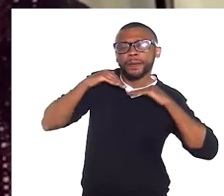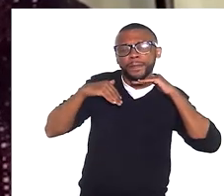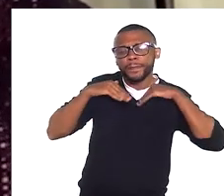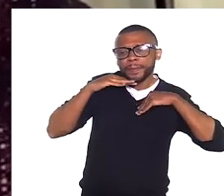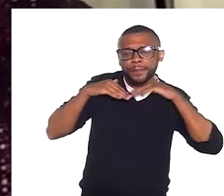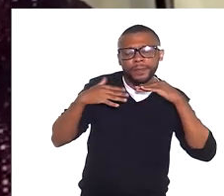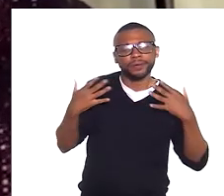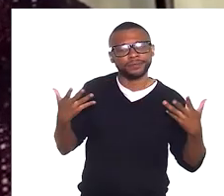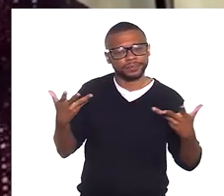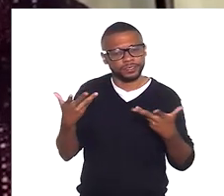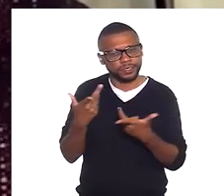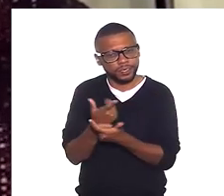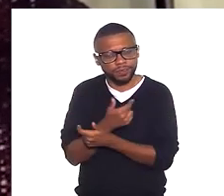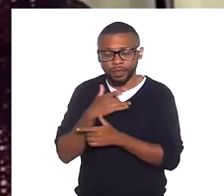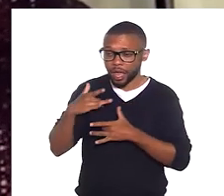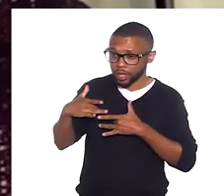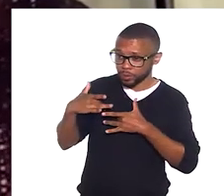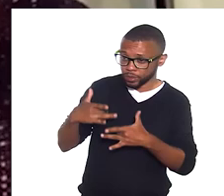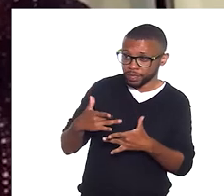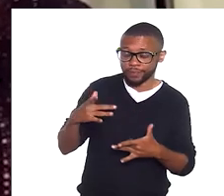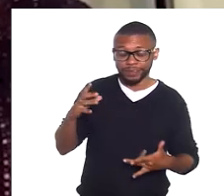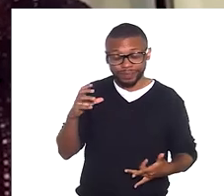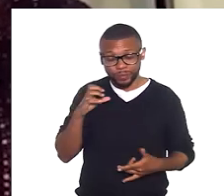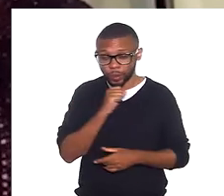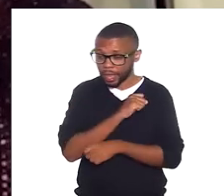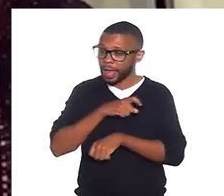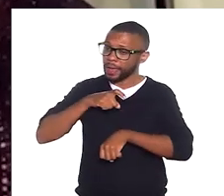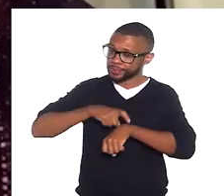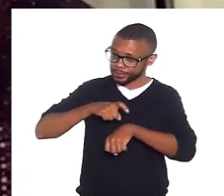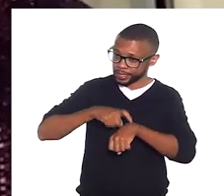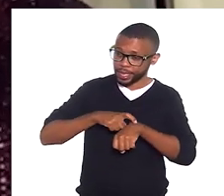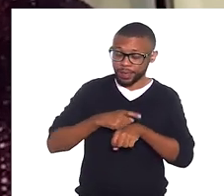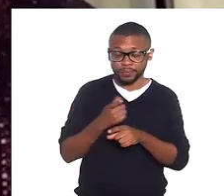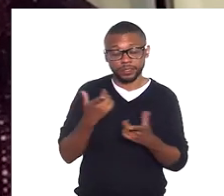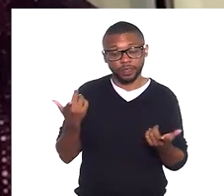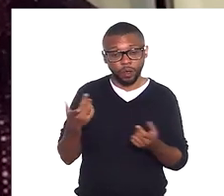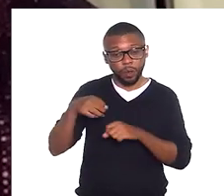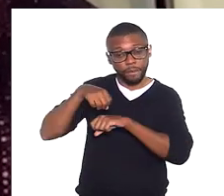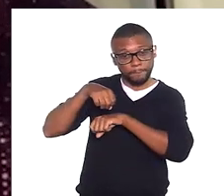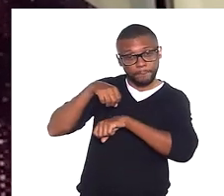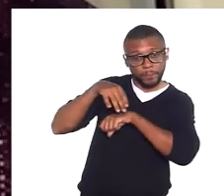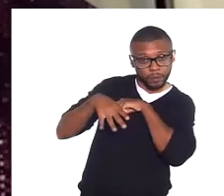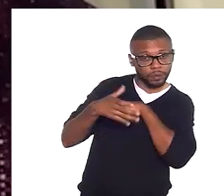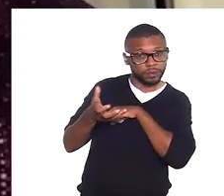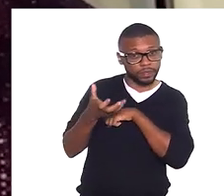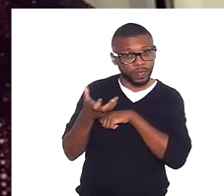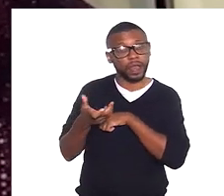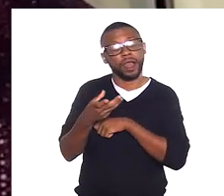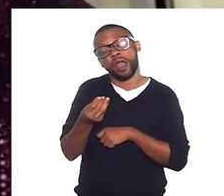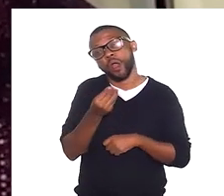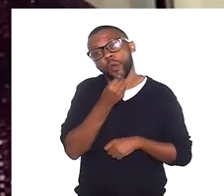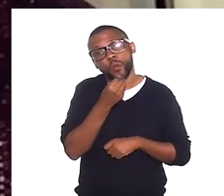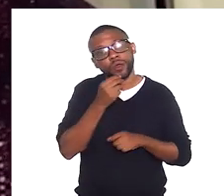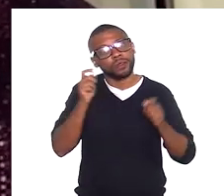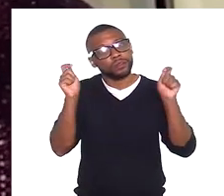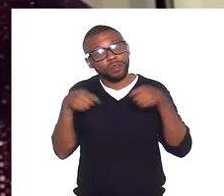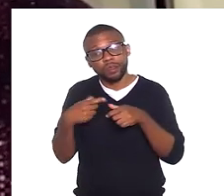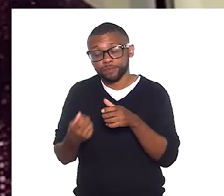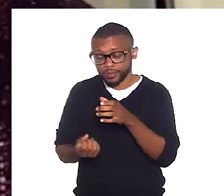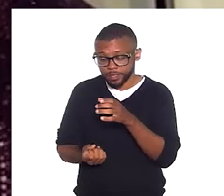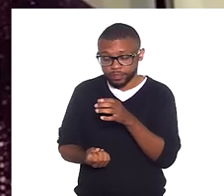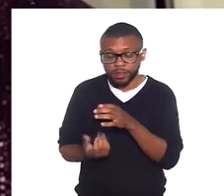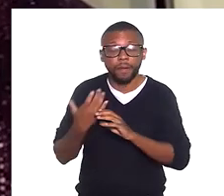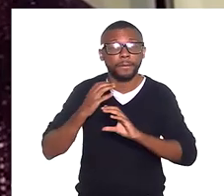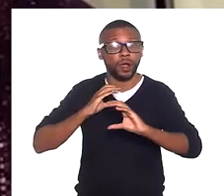Eu acho que foi um bate-papo incrível, estou à disposição, passa muito rápido, e eu acho que o recado que eu gostaria de dar é que é